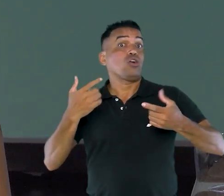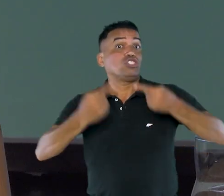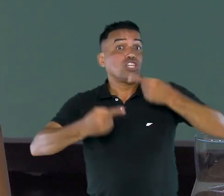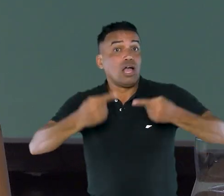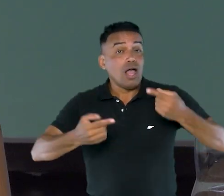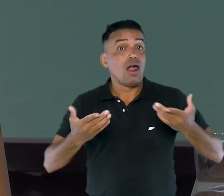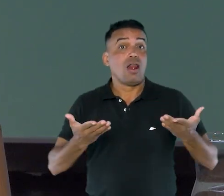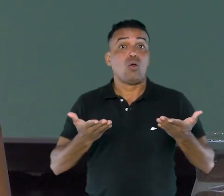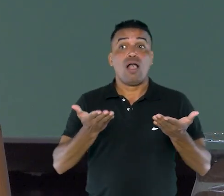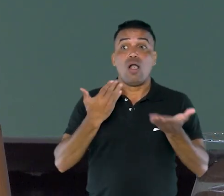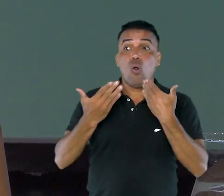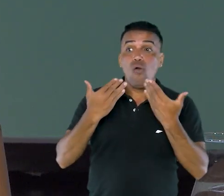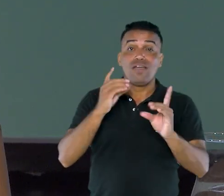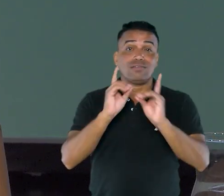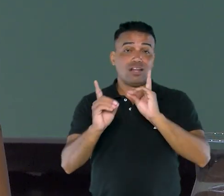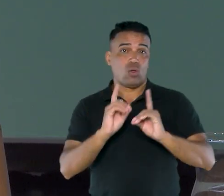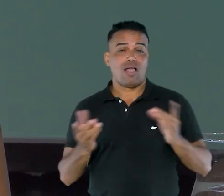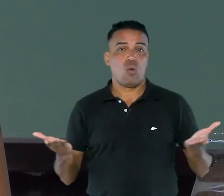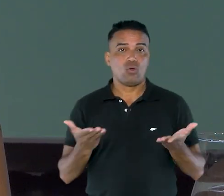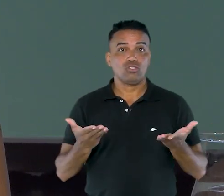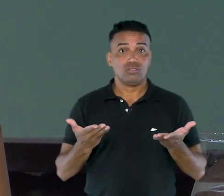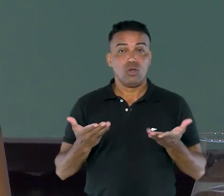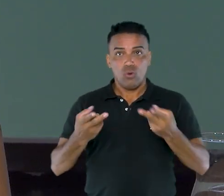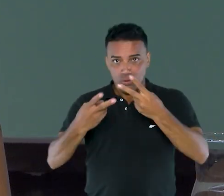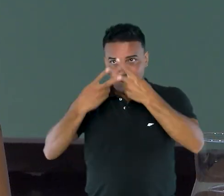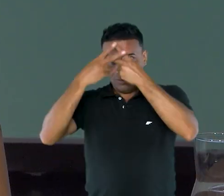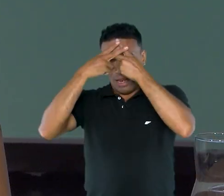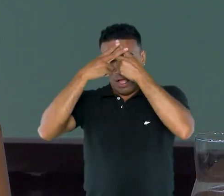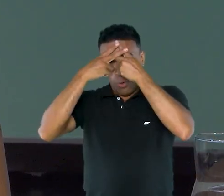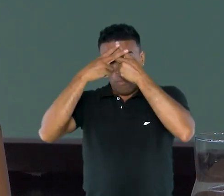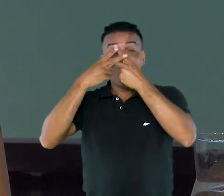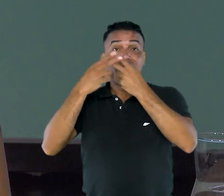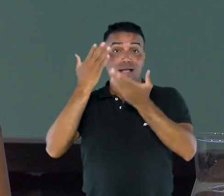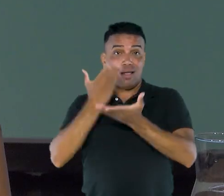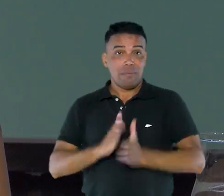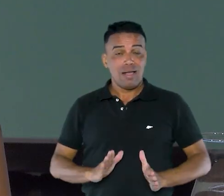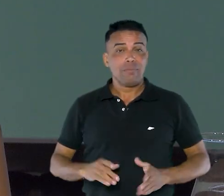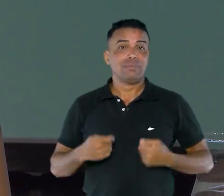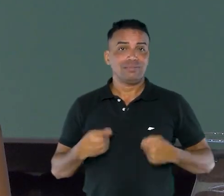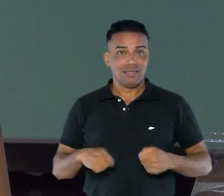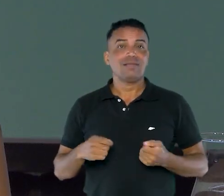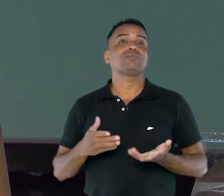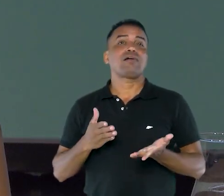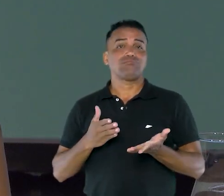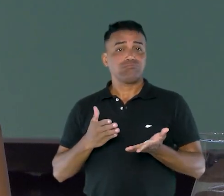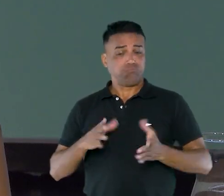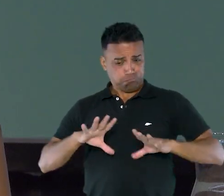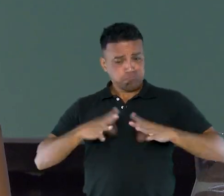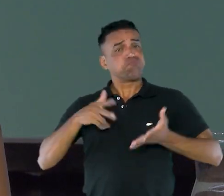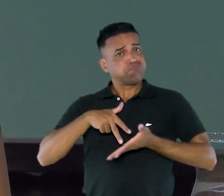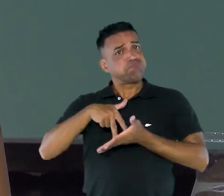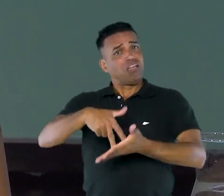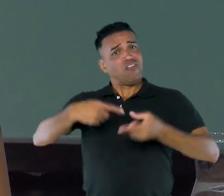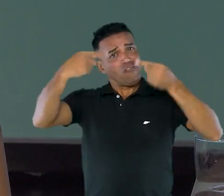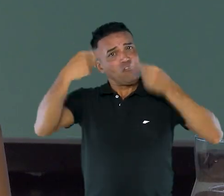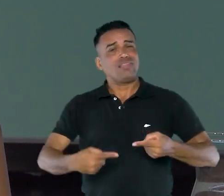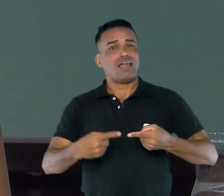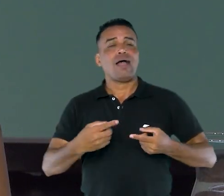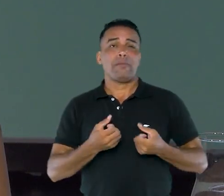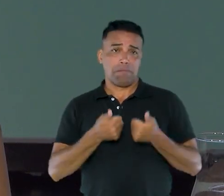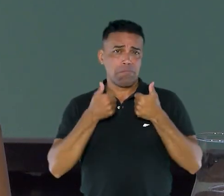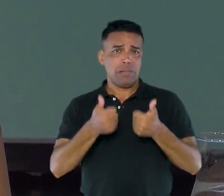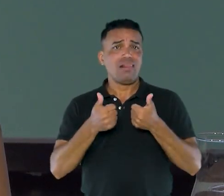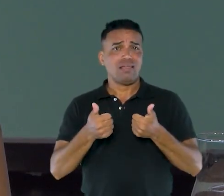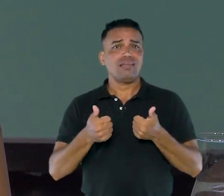isso. Porque como você sai do trauma? Travessia simbólica. Não tem outra. Então, beleza.